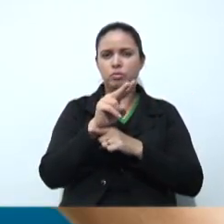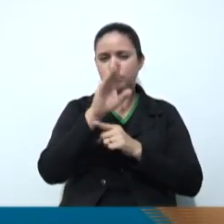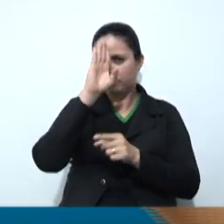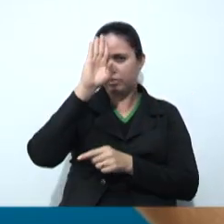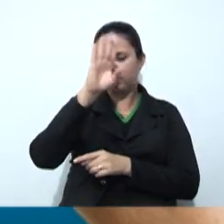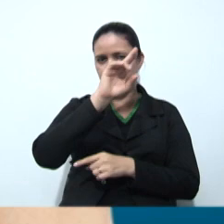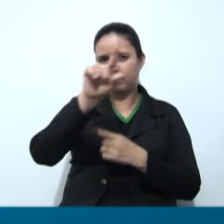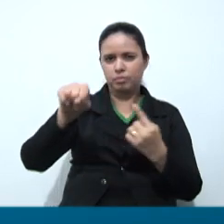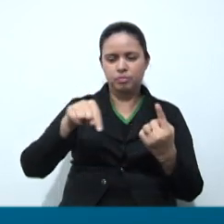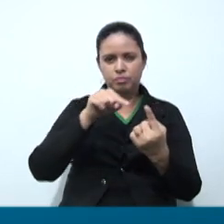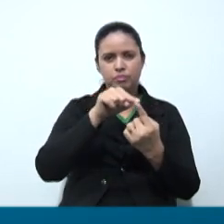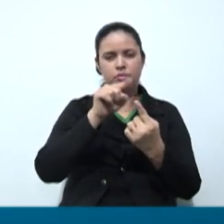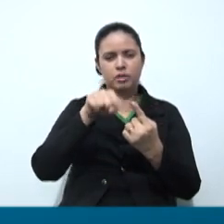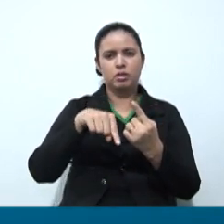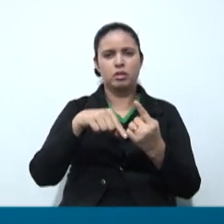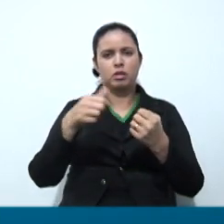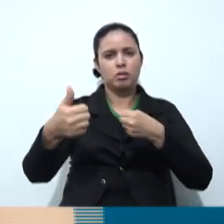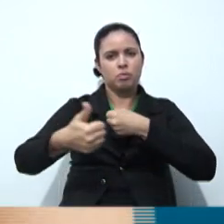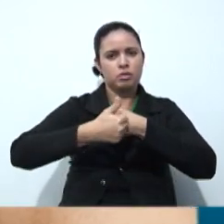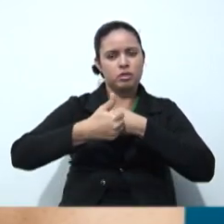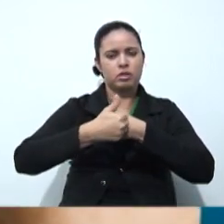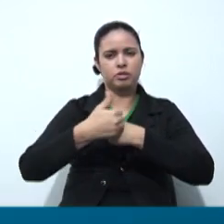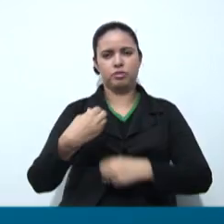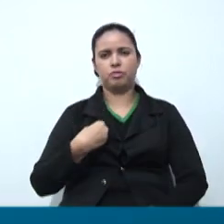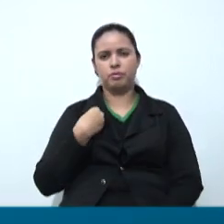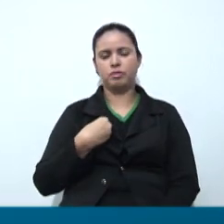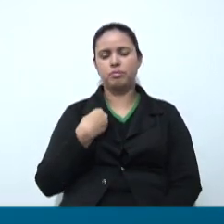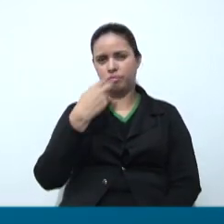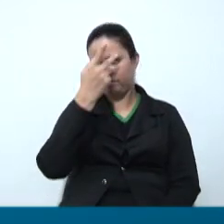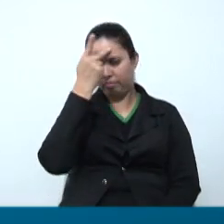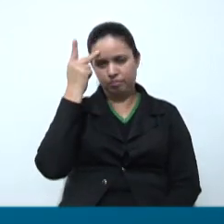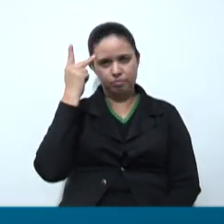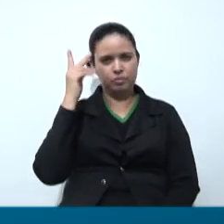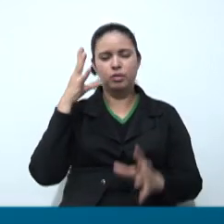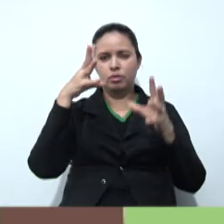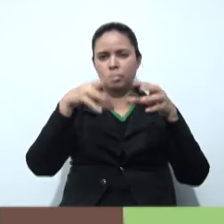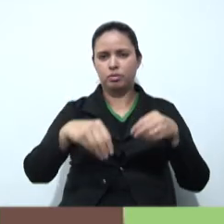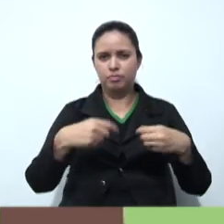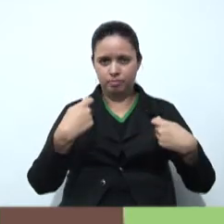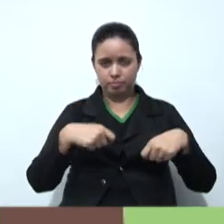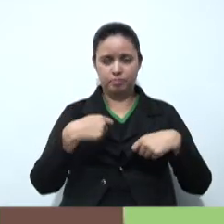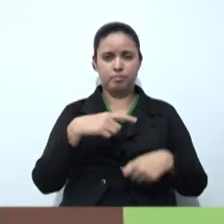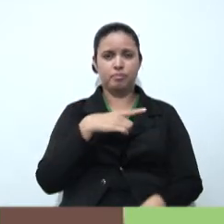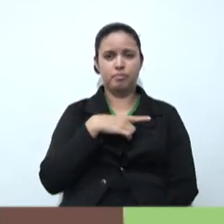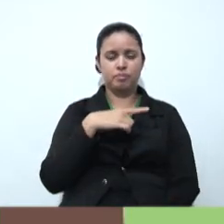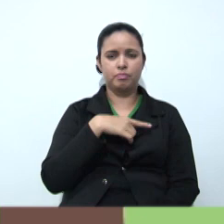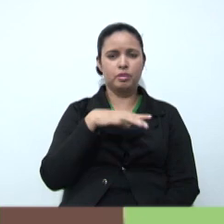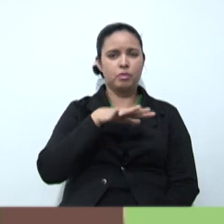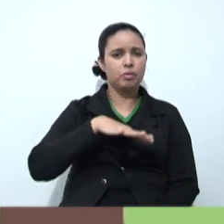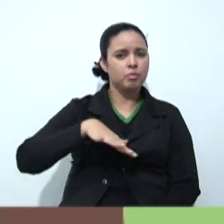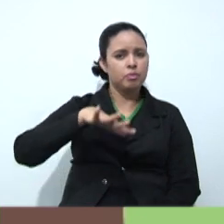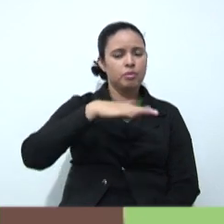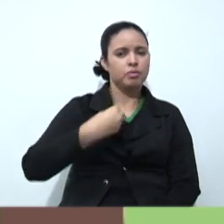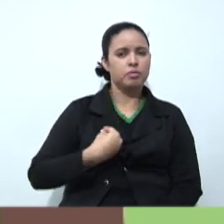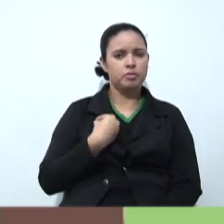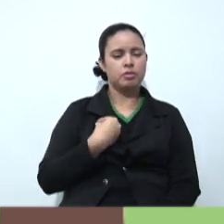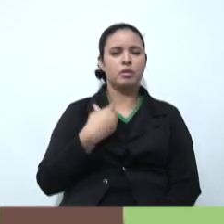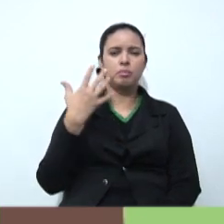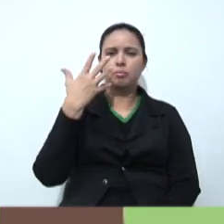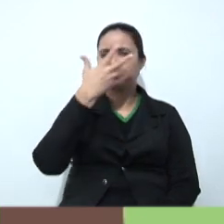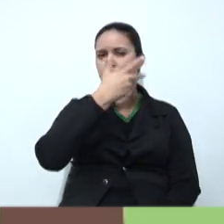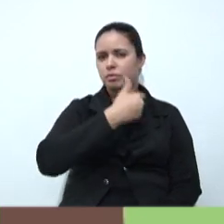principal objetivo a qualidade de vida que todo indivíduo é digno de ter. O meio em que vivemos é cheio de